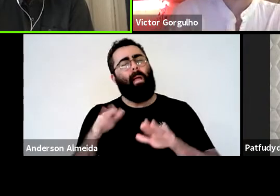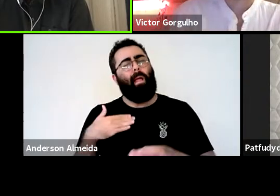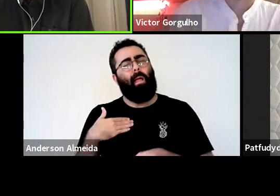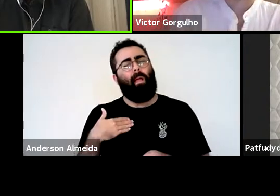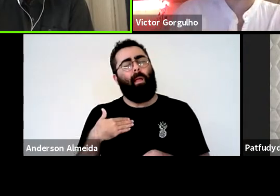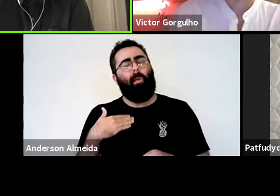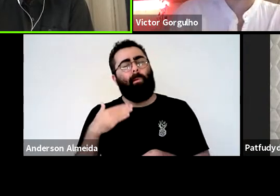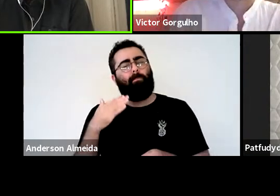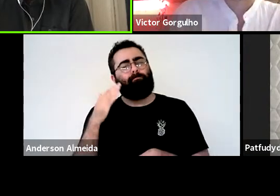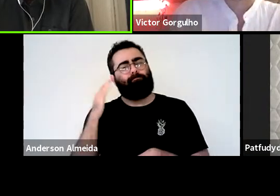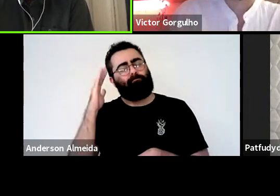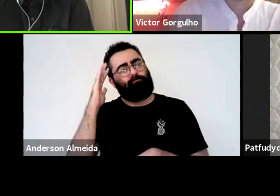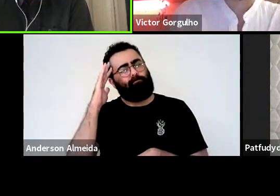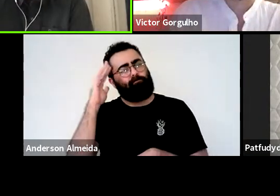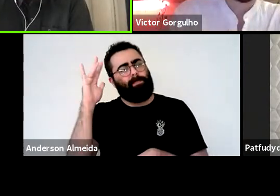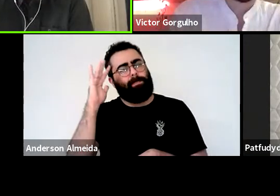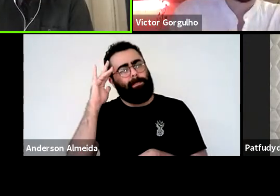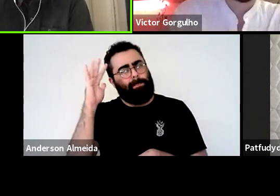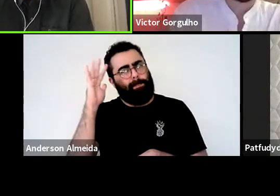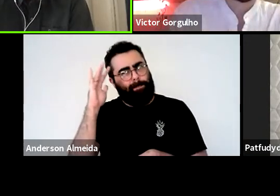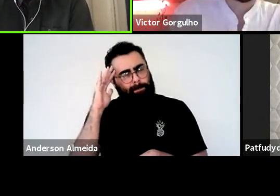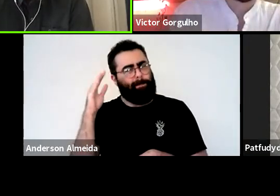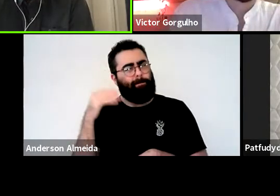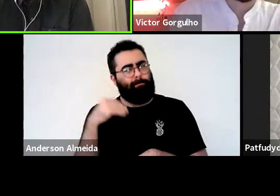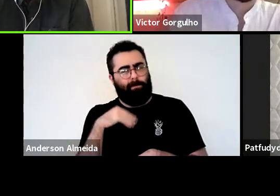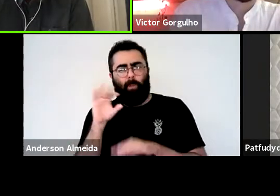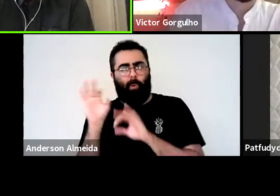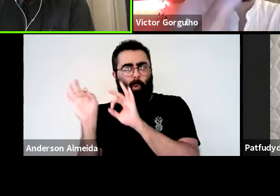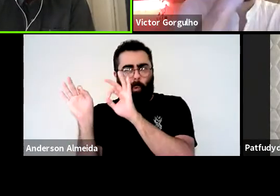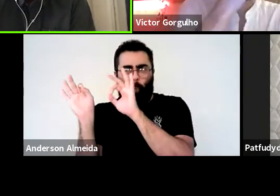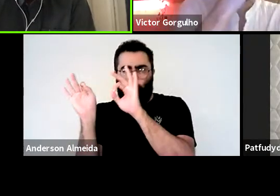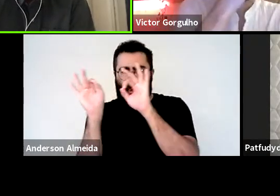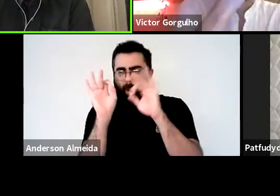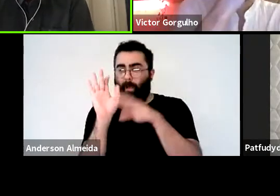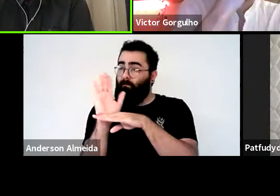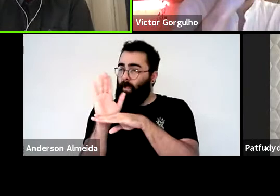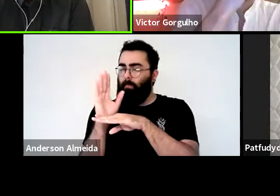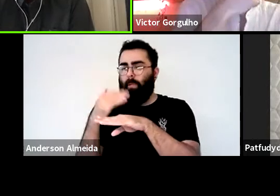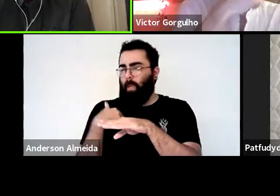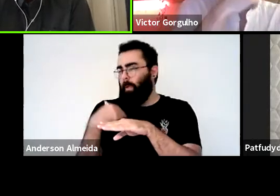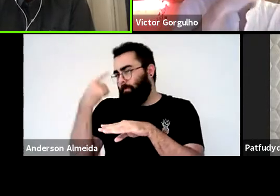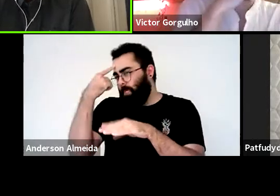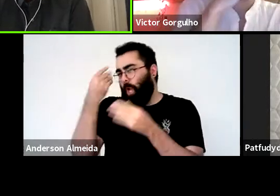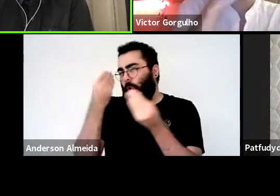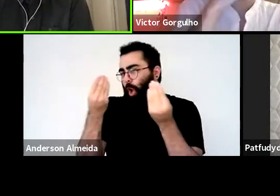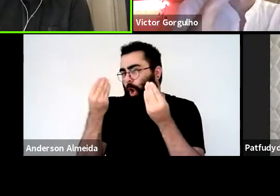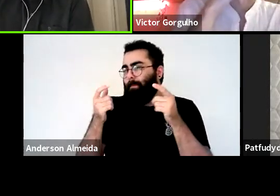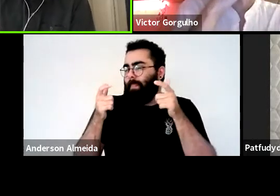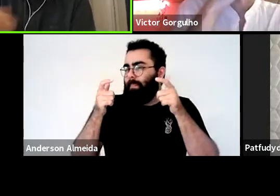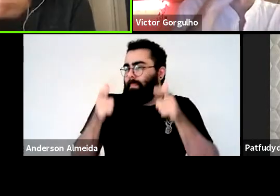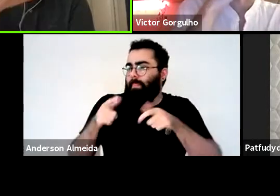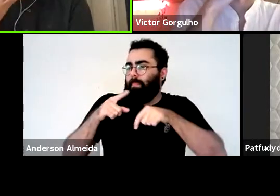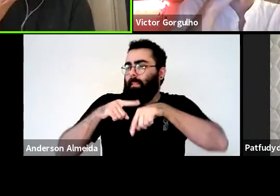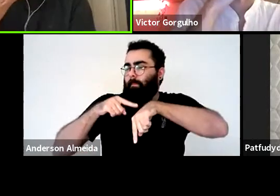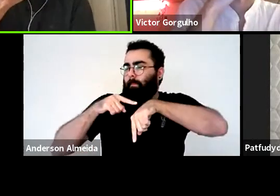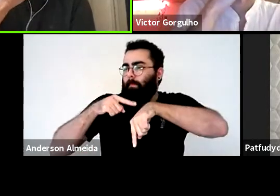que nessa questão de pensar o tempo, o espaço e